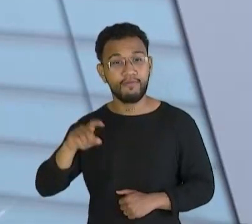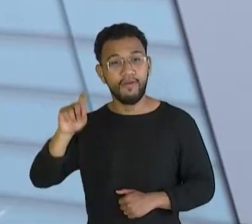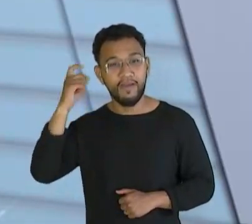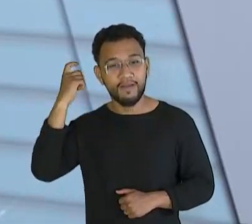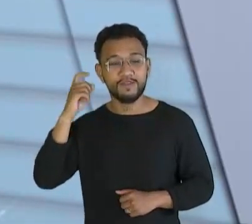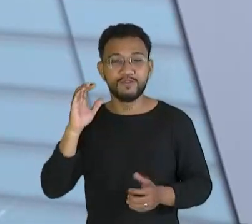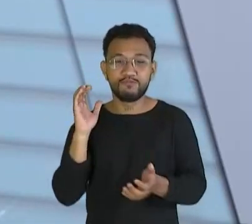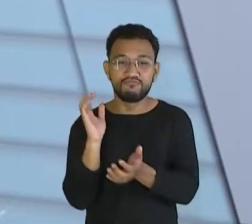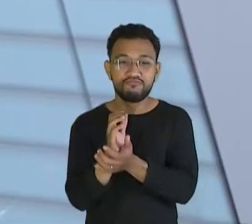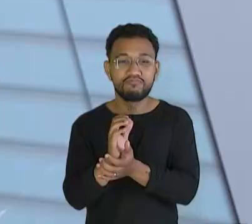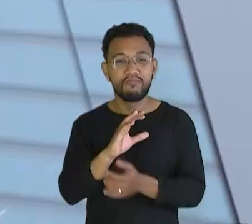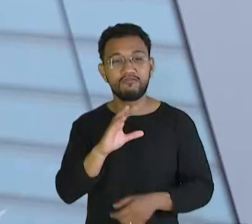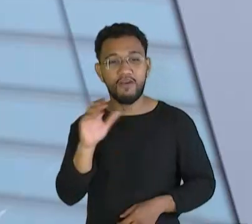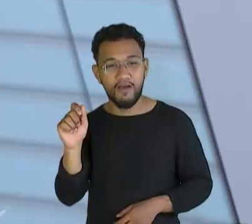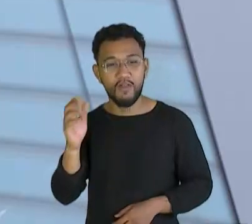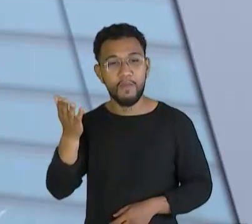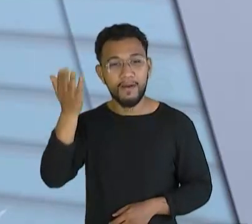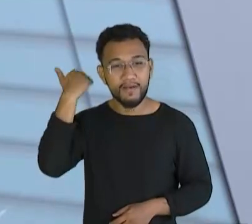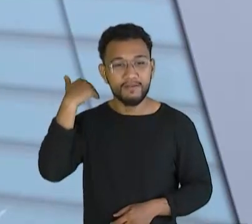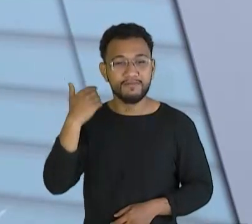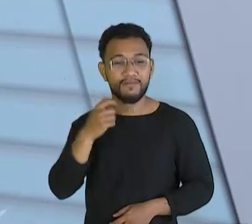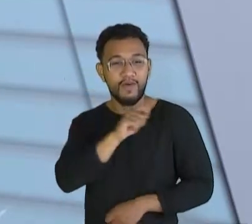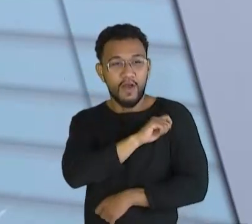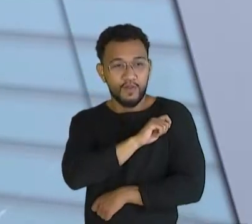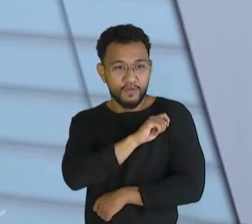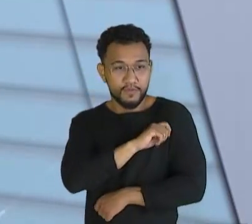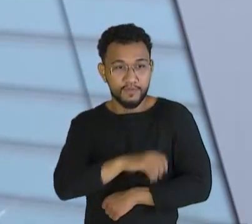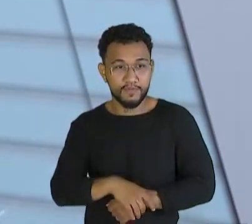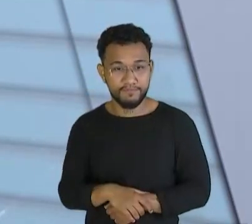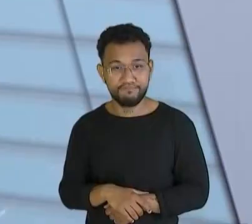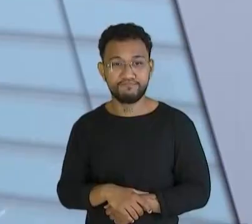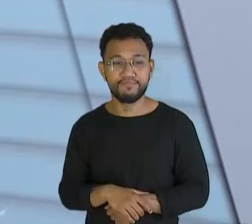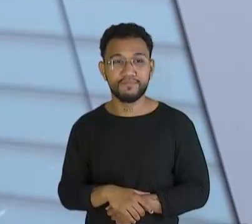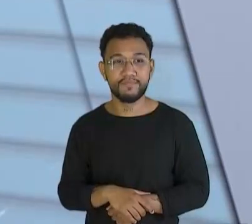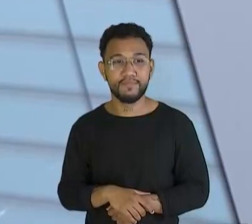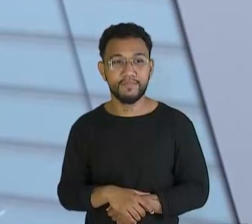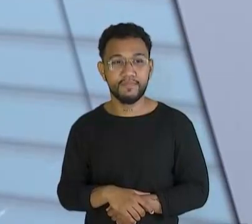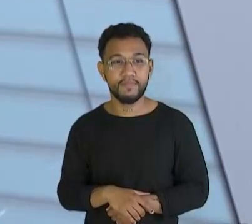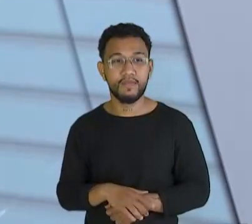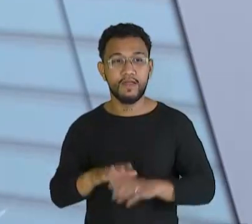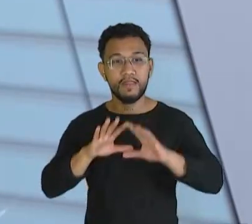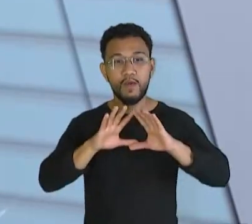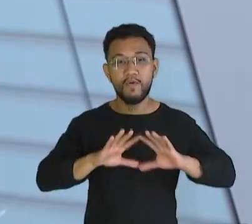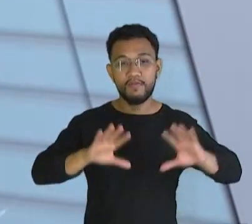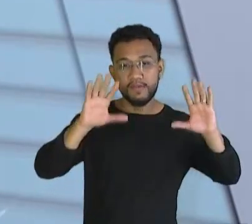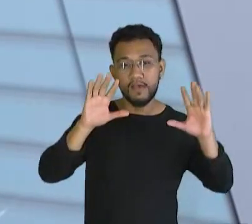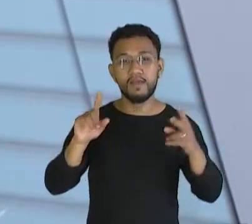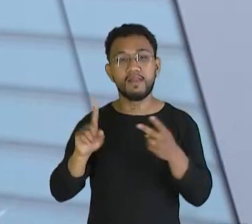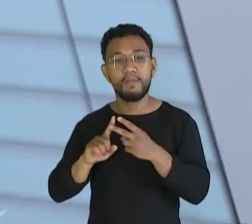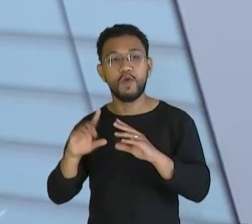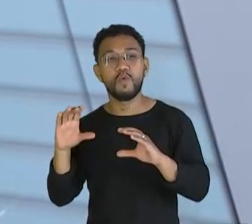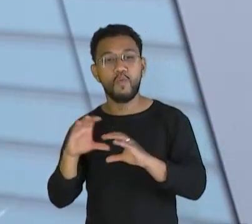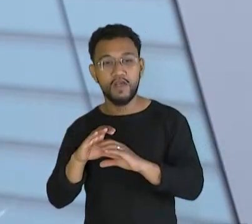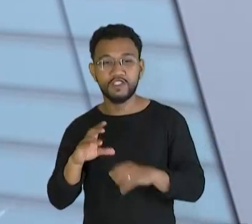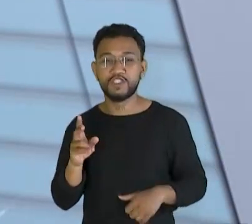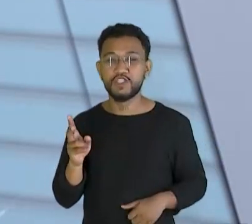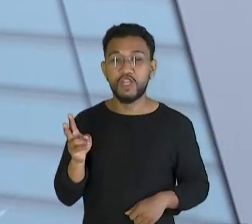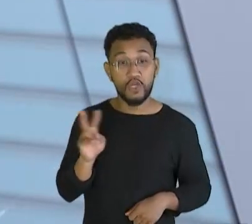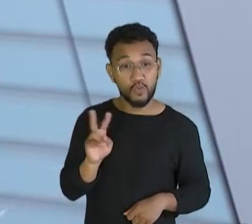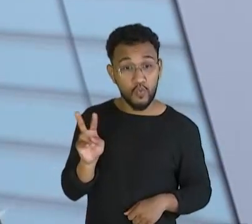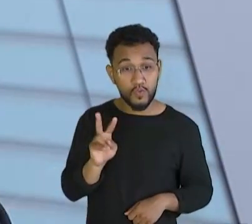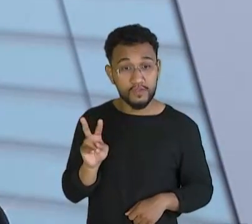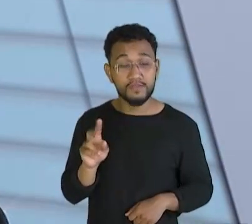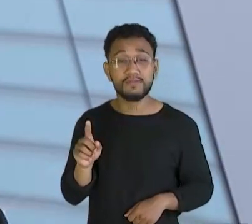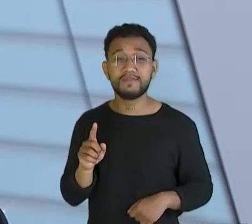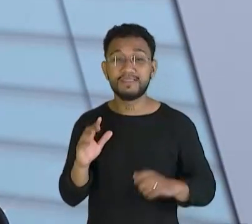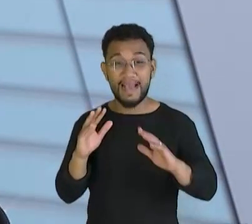acadêmico, na minha vida de estudantil, Thaís e Vitória, tanto na UFC como na UES, e a Casa